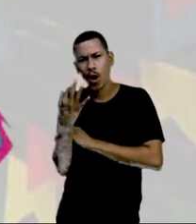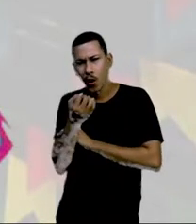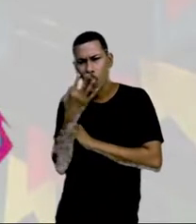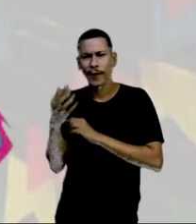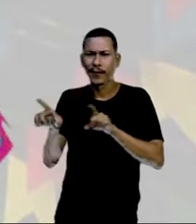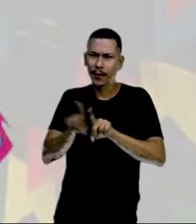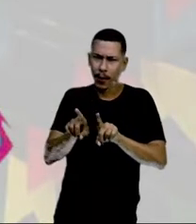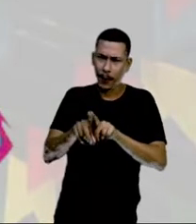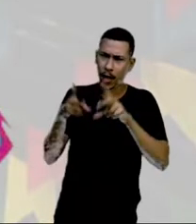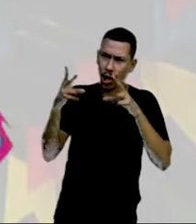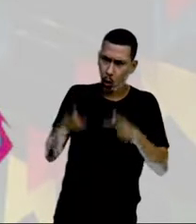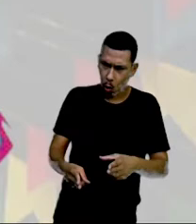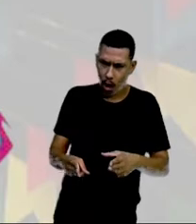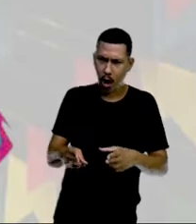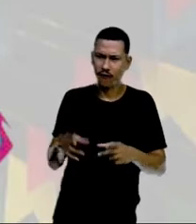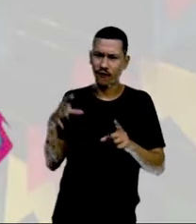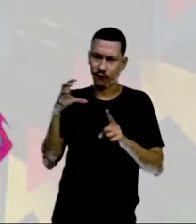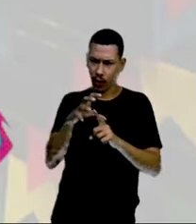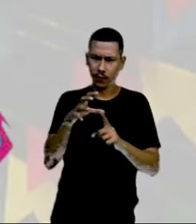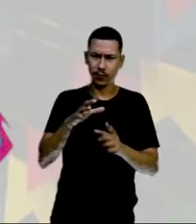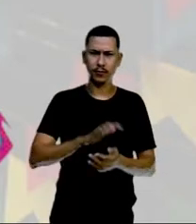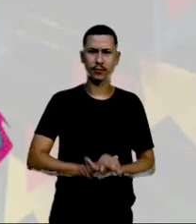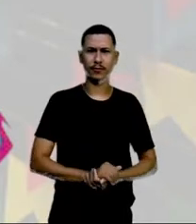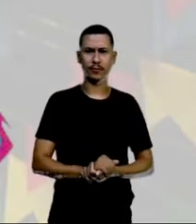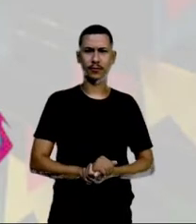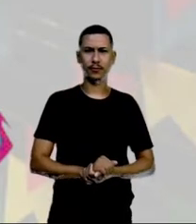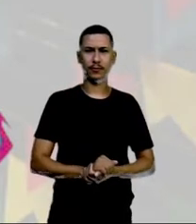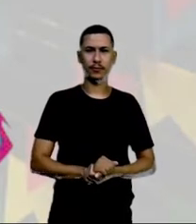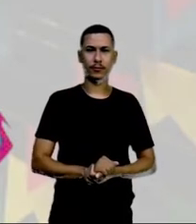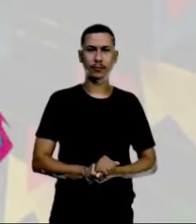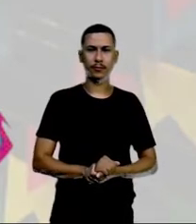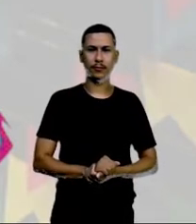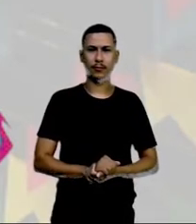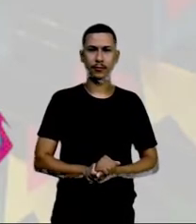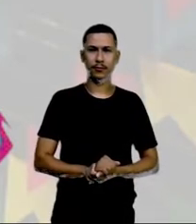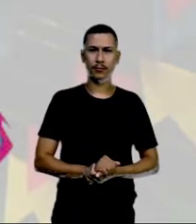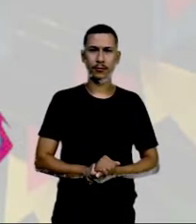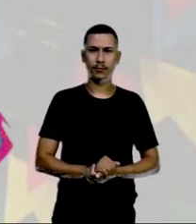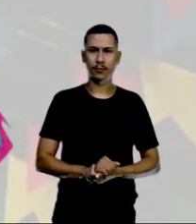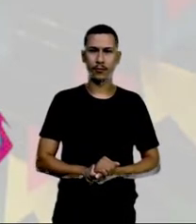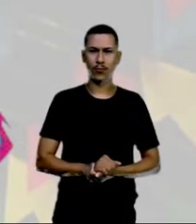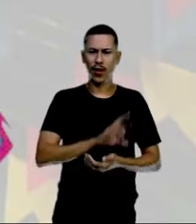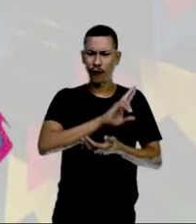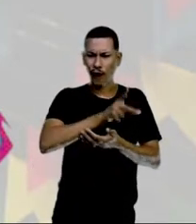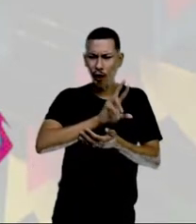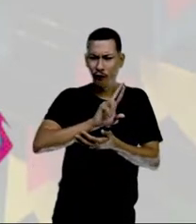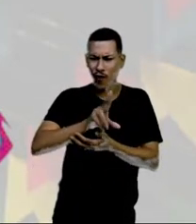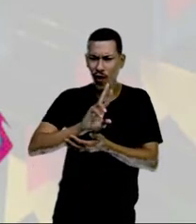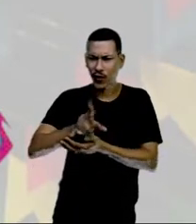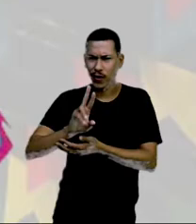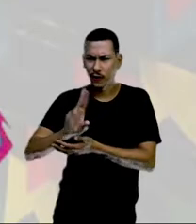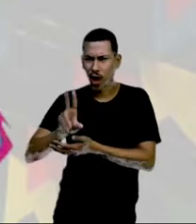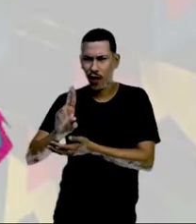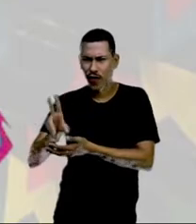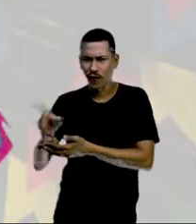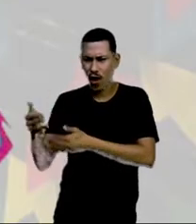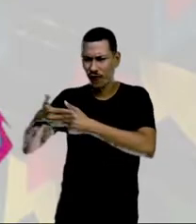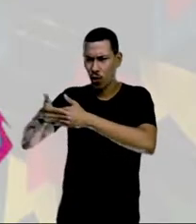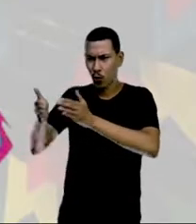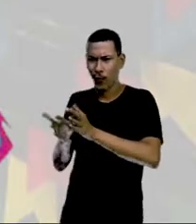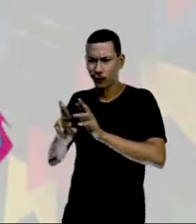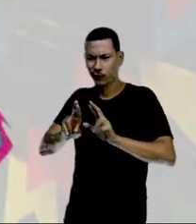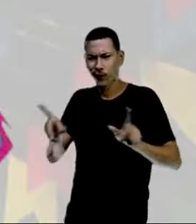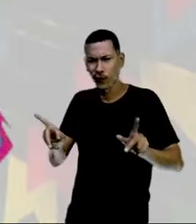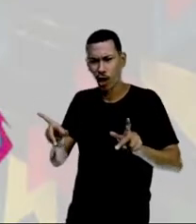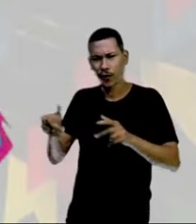Então, isso influencia sim, tá bom? E aí, a gente tem aqui, ó, vários e vários formatos de caixa